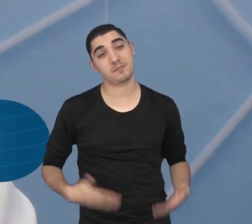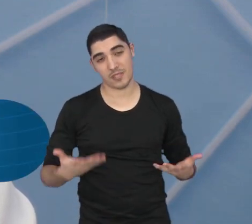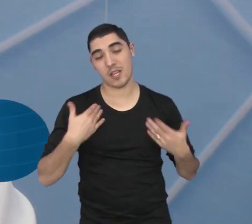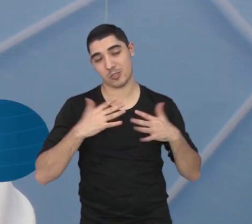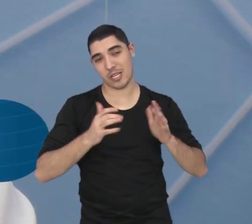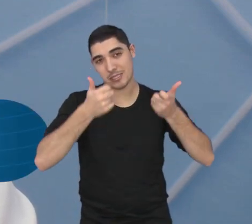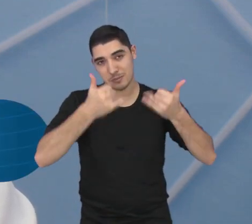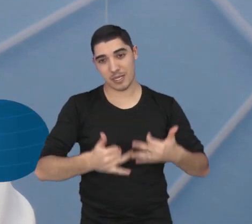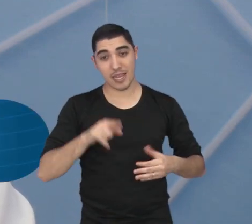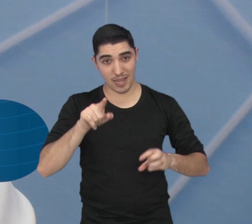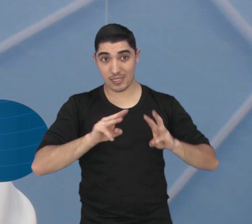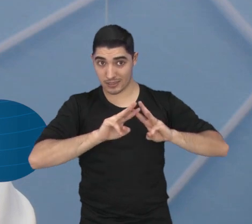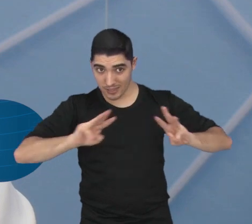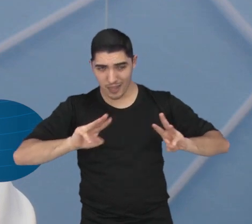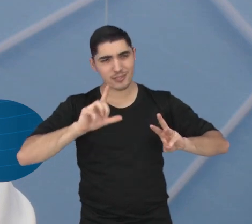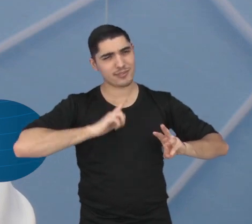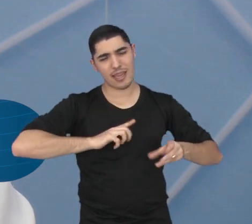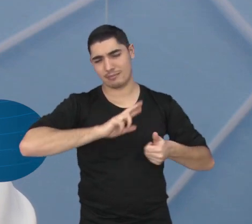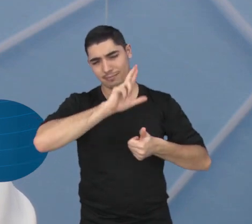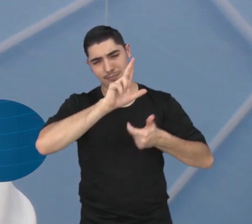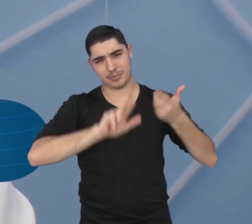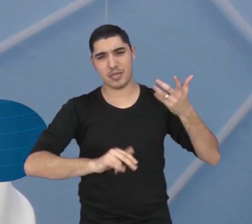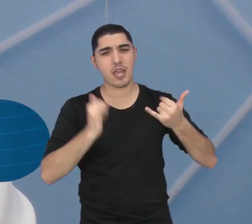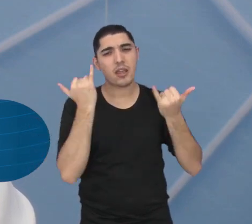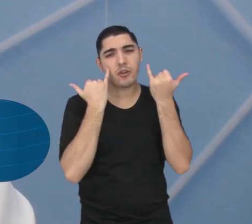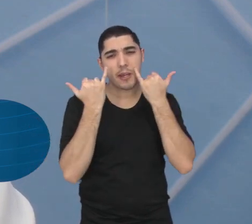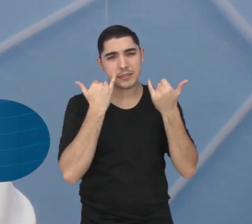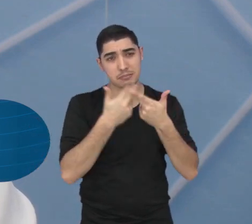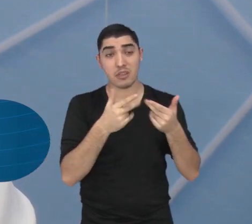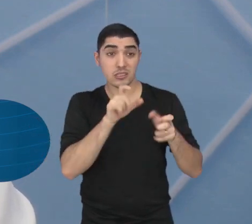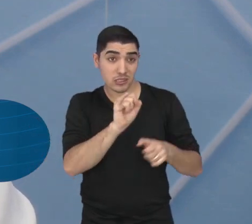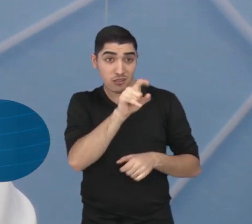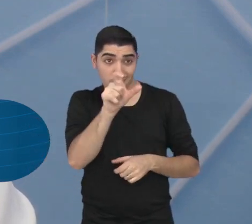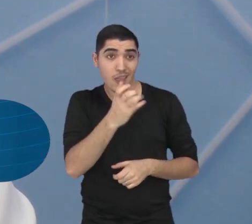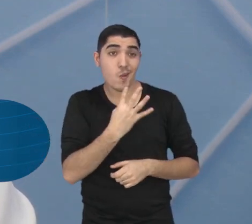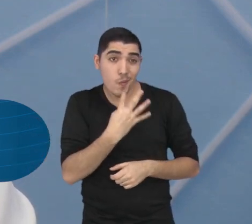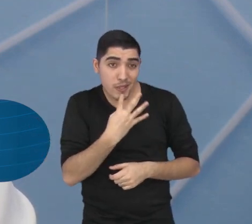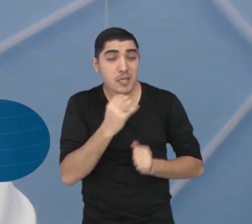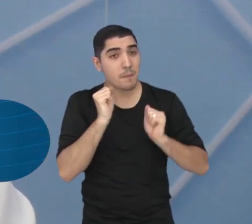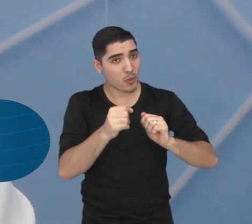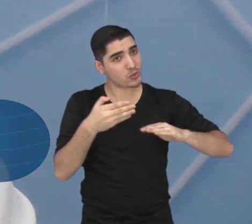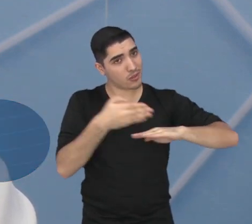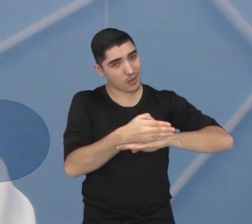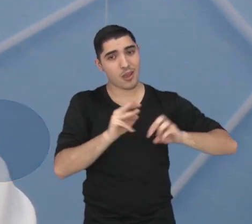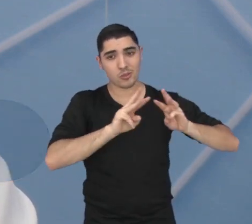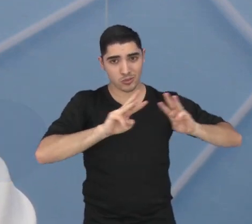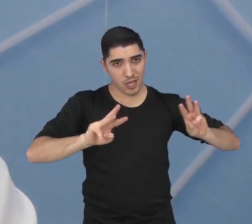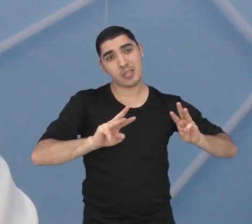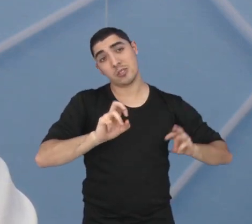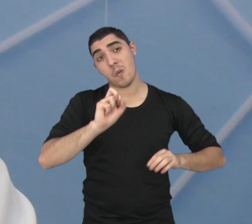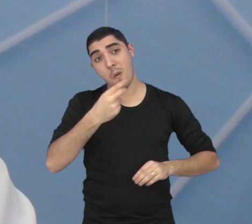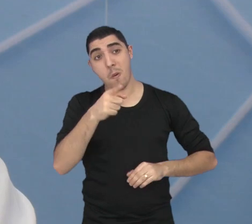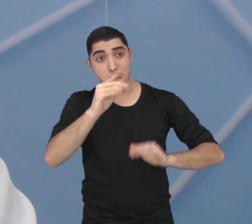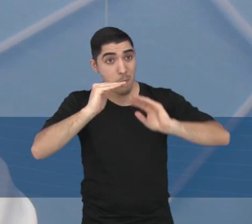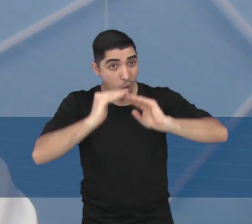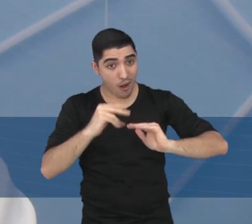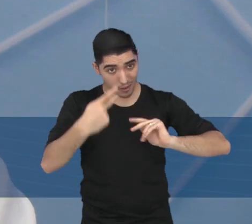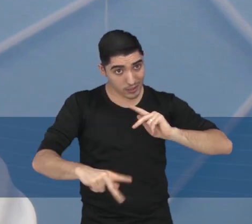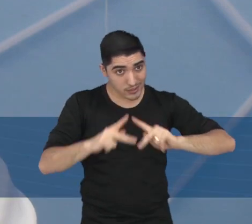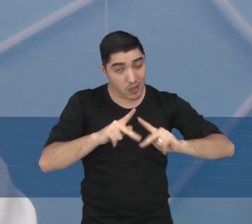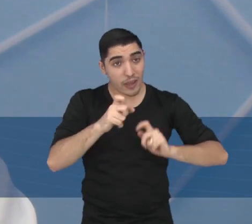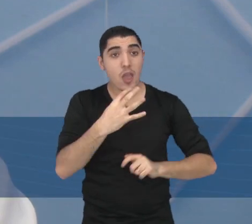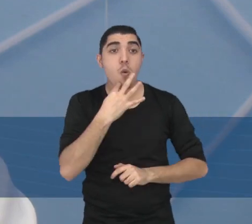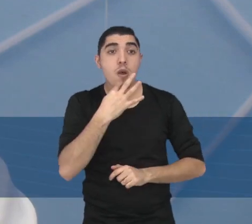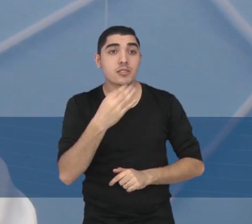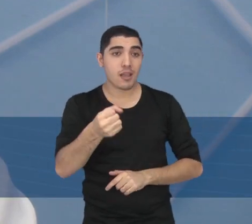www.gmclog.com.br. Como eu falei, a gente compartilha ali muita informação, muito conteúdo sobre isso. Quem quiser conhecer um pouquinho mais, quem quiser for daqui também de São José,